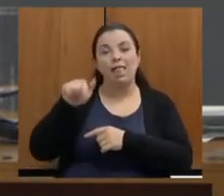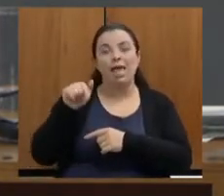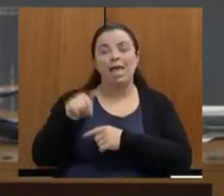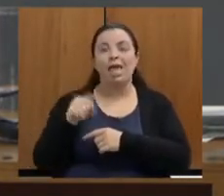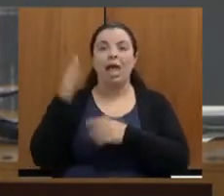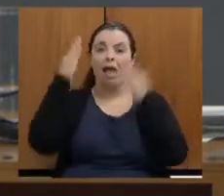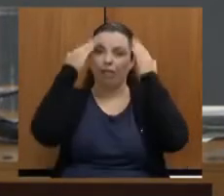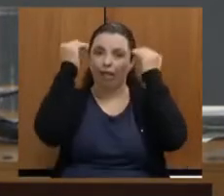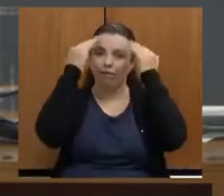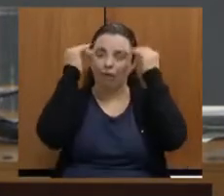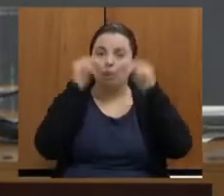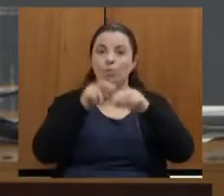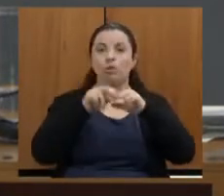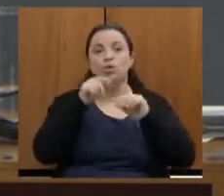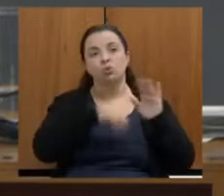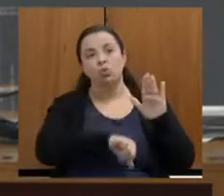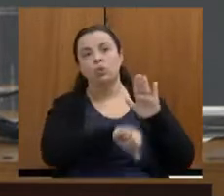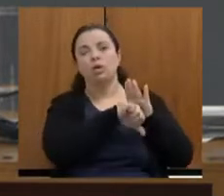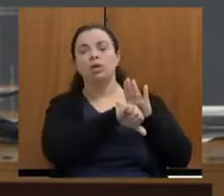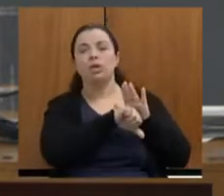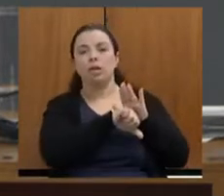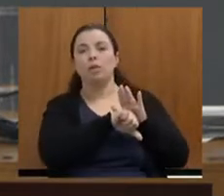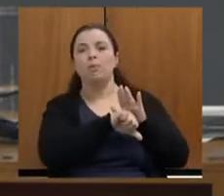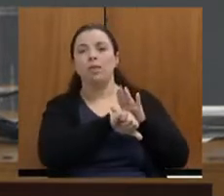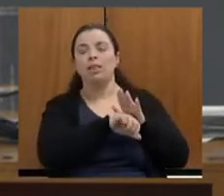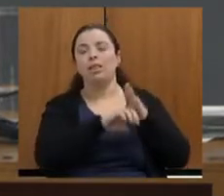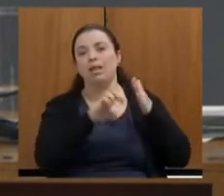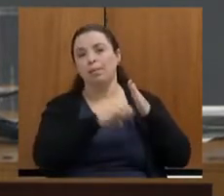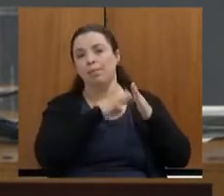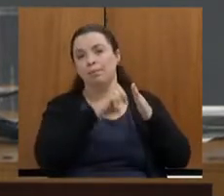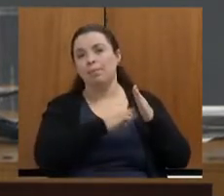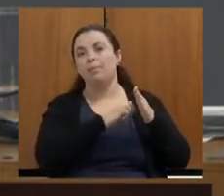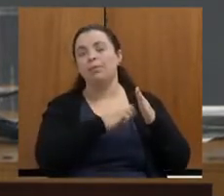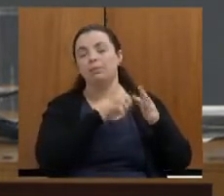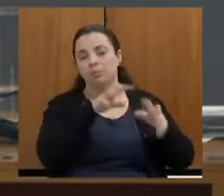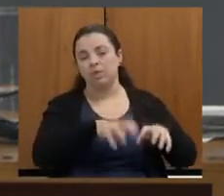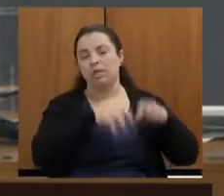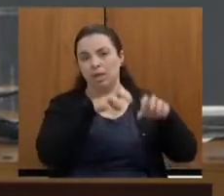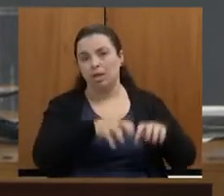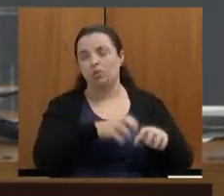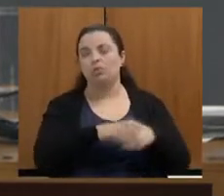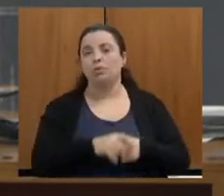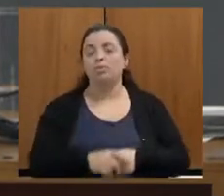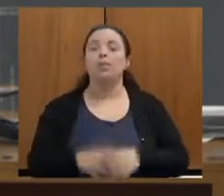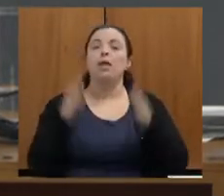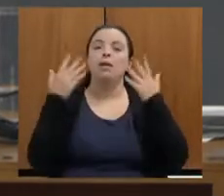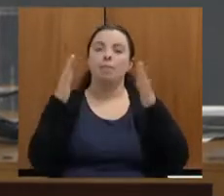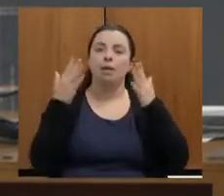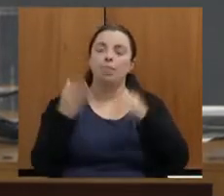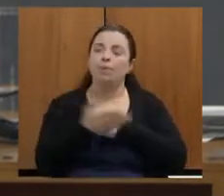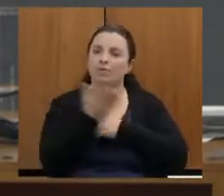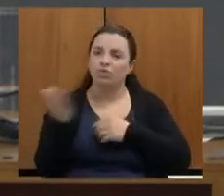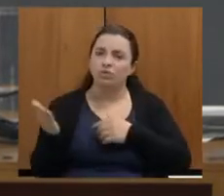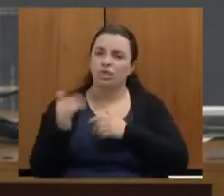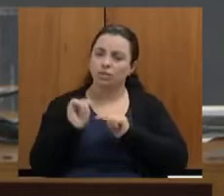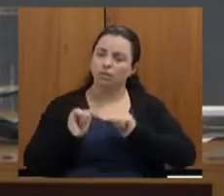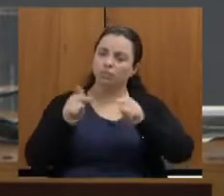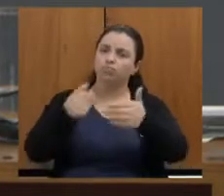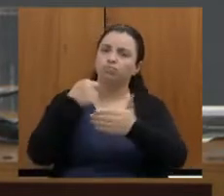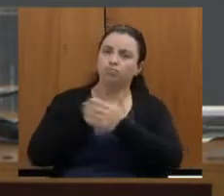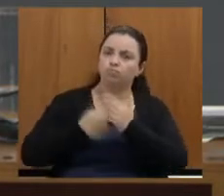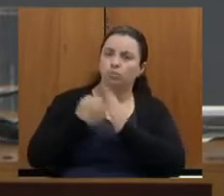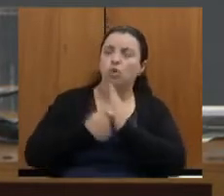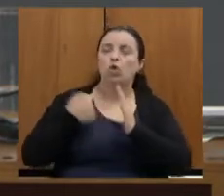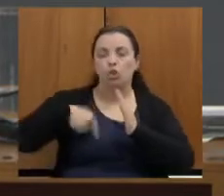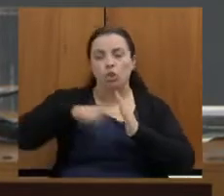crime cometido por uma mineradora melhor duas das maiores mineradoras do mundo parabéns a vocês por estar reagindo estamos